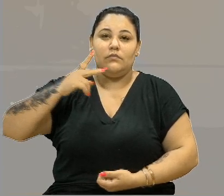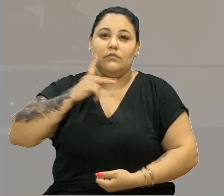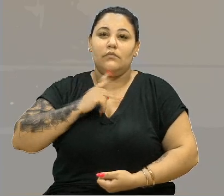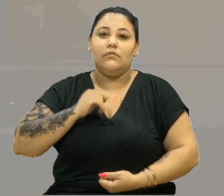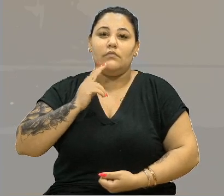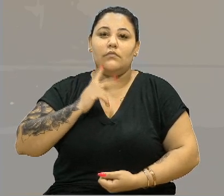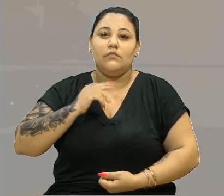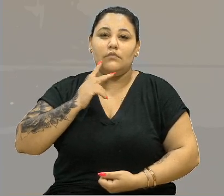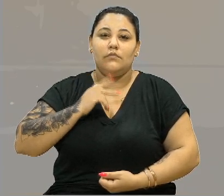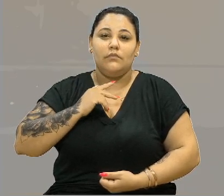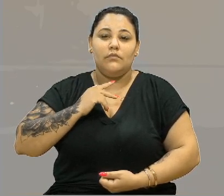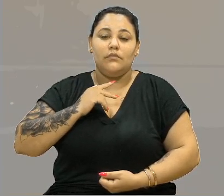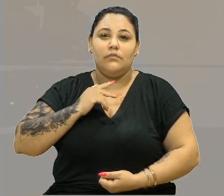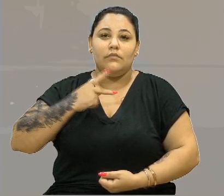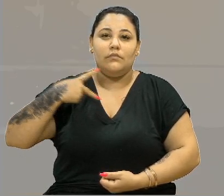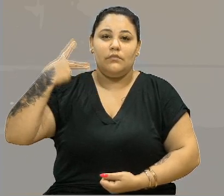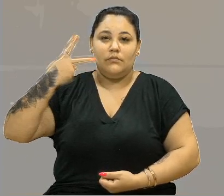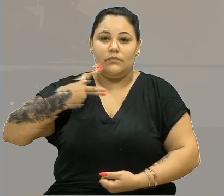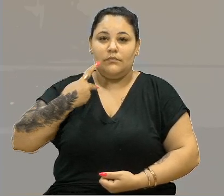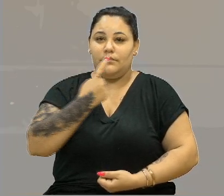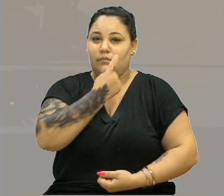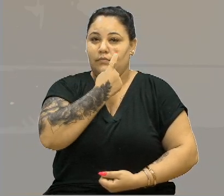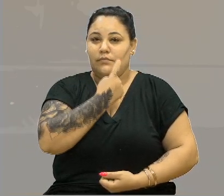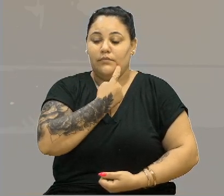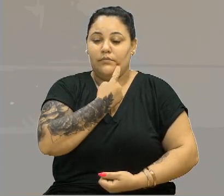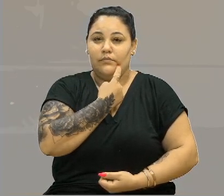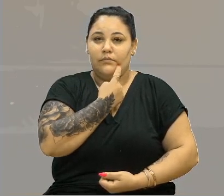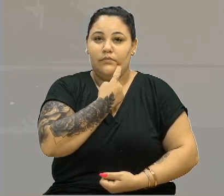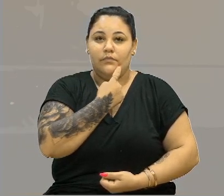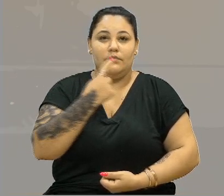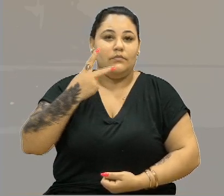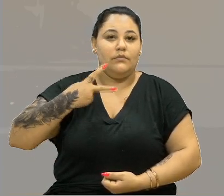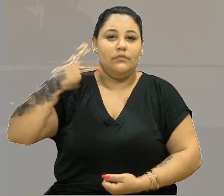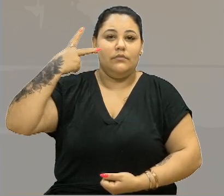do vereador Wagner Petrini e do vereador Zé D'Ambros.